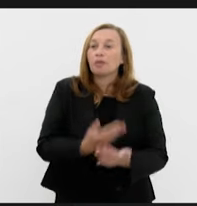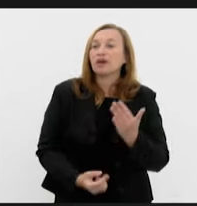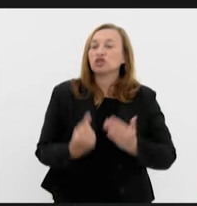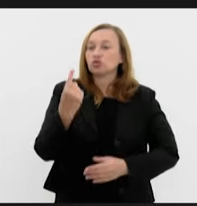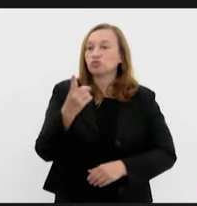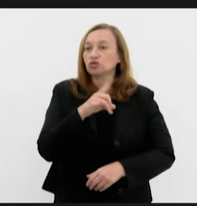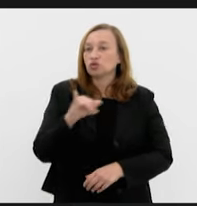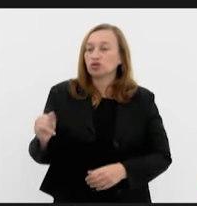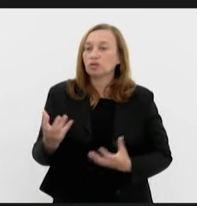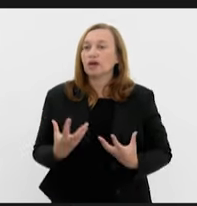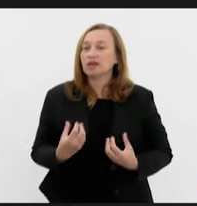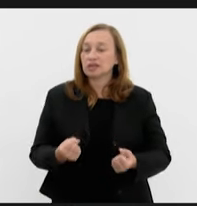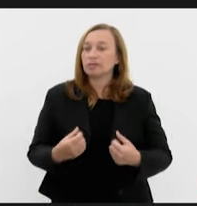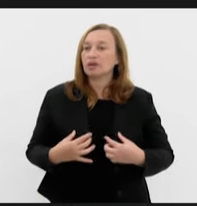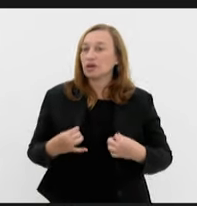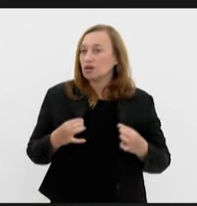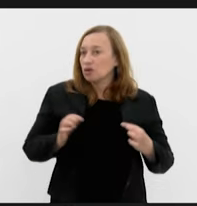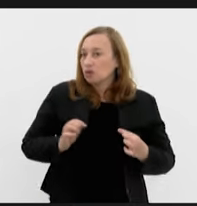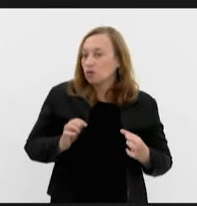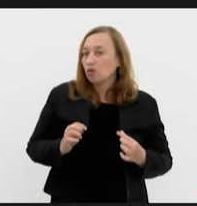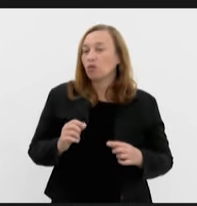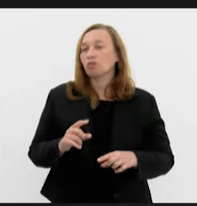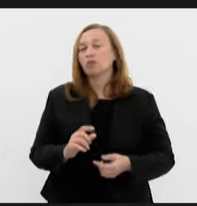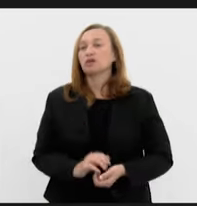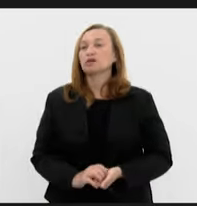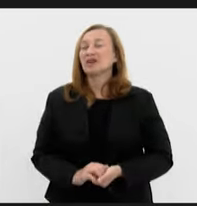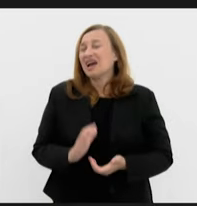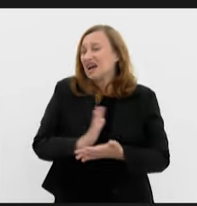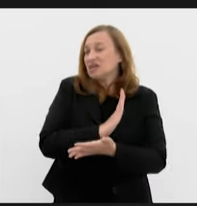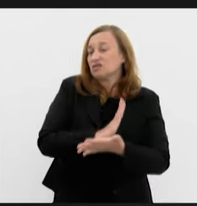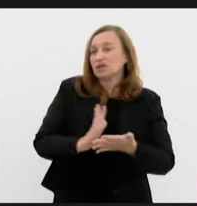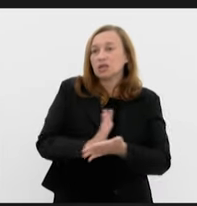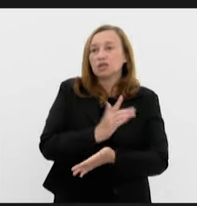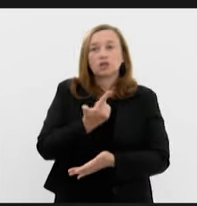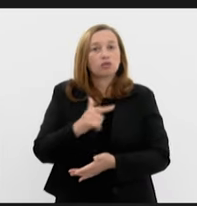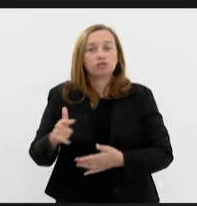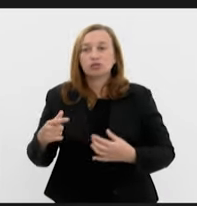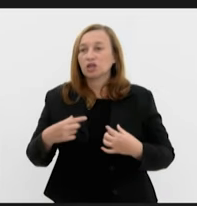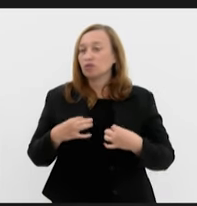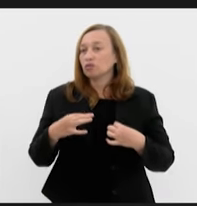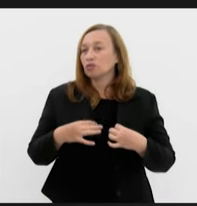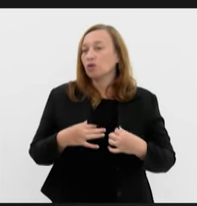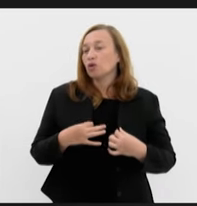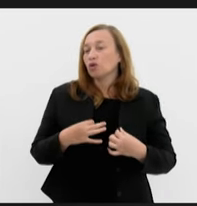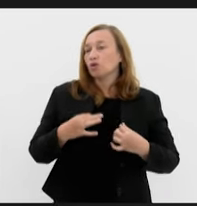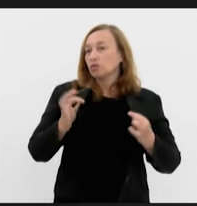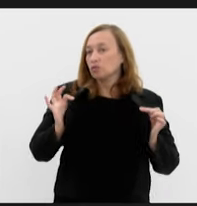receber os seus uniformes queas vezes não tem o tamanho do